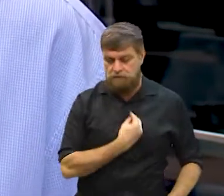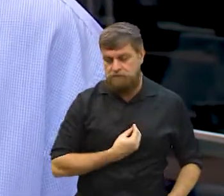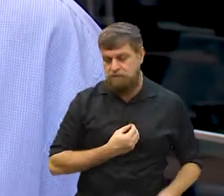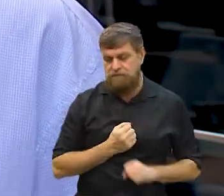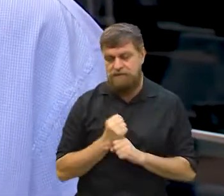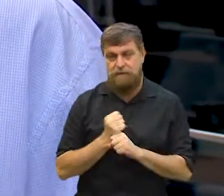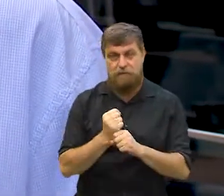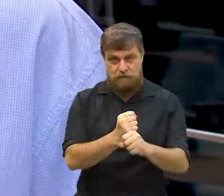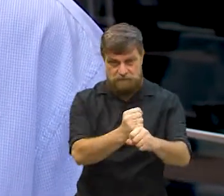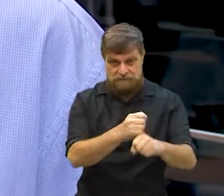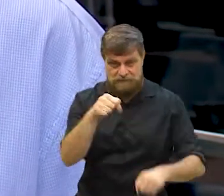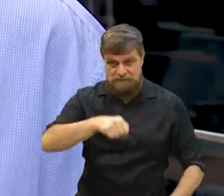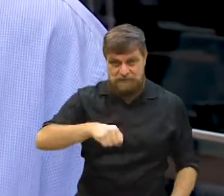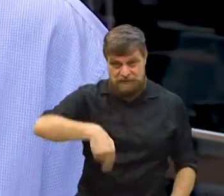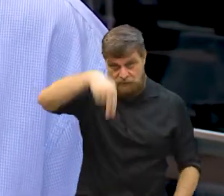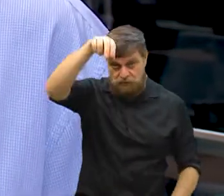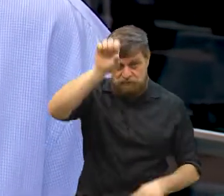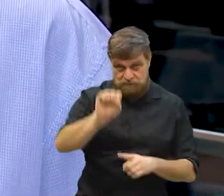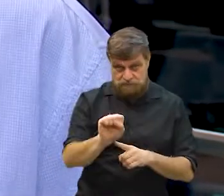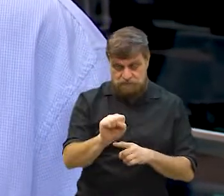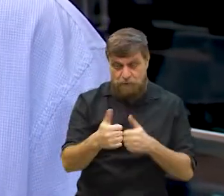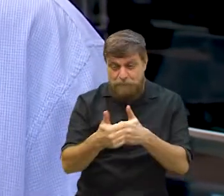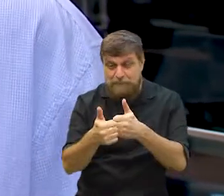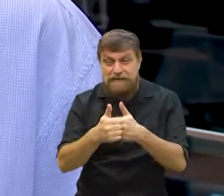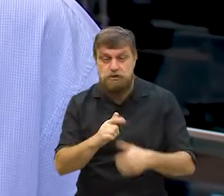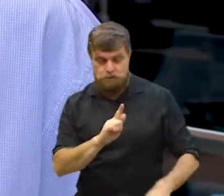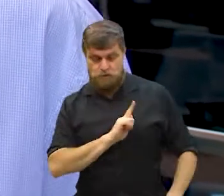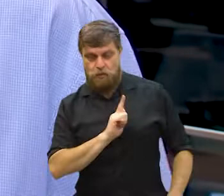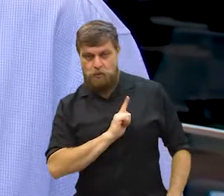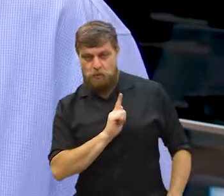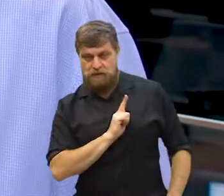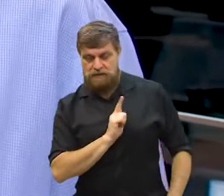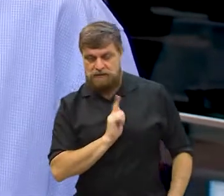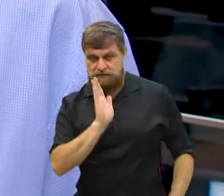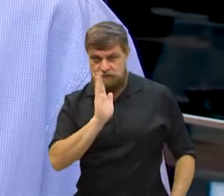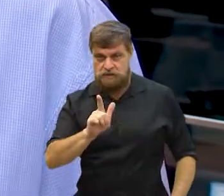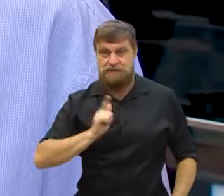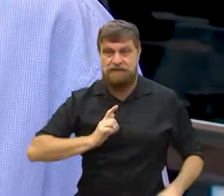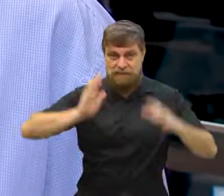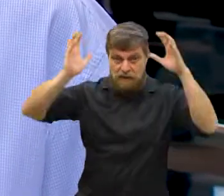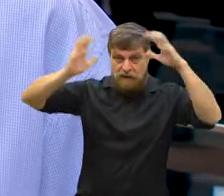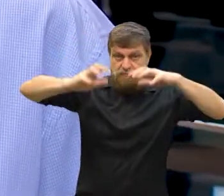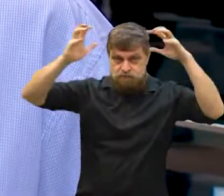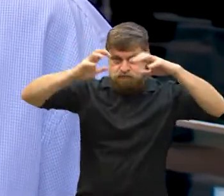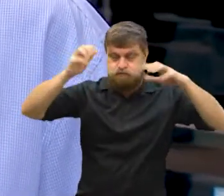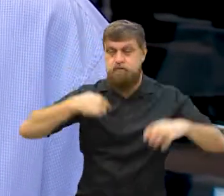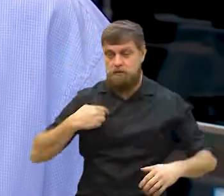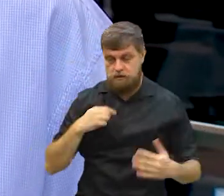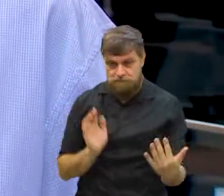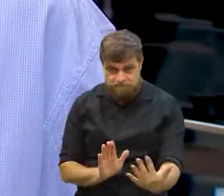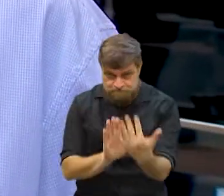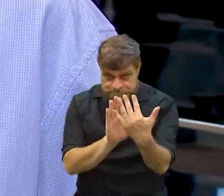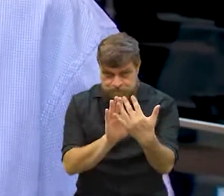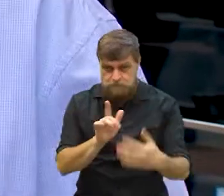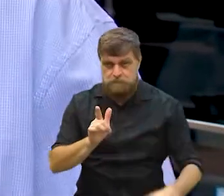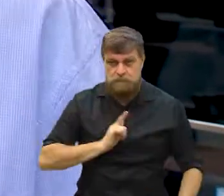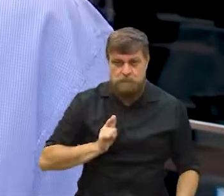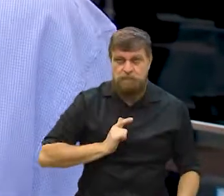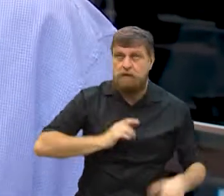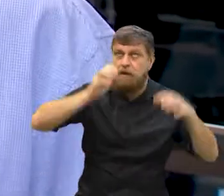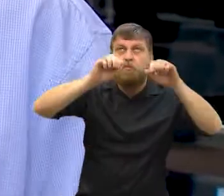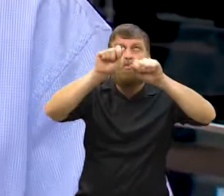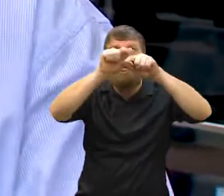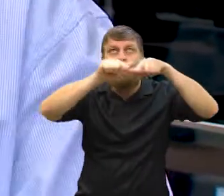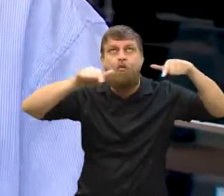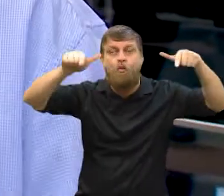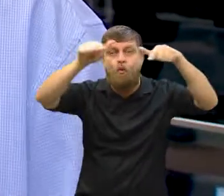mesmo morei muitos anos aí nessa região da Princesa do Oeste próximo ao Guarani e já topei com uma tromba d'água de frente estava